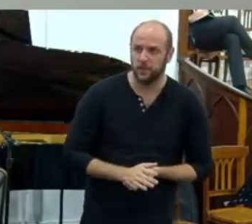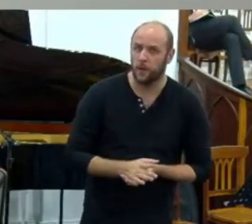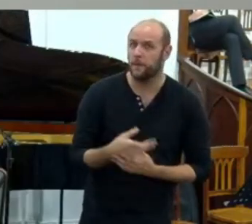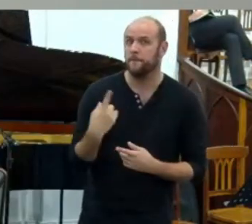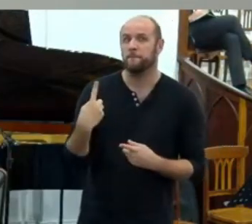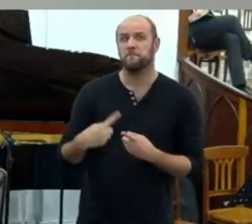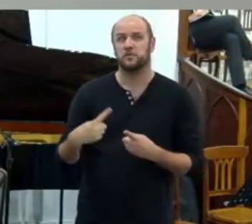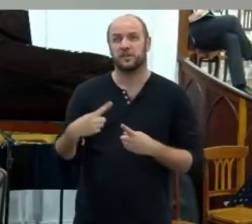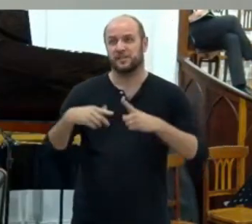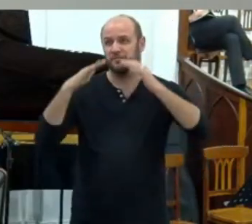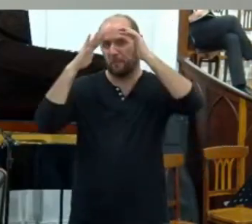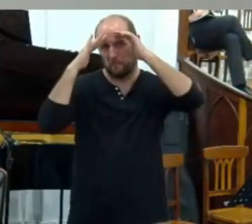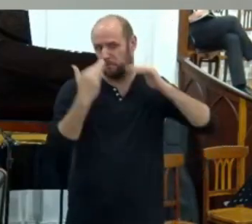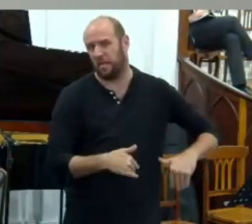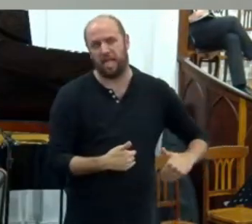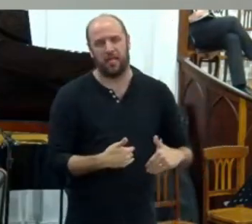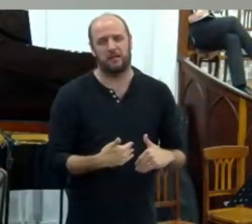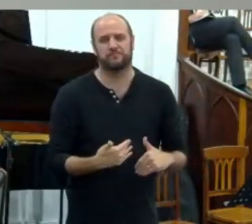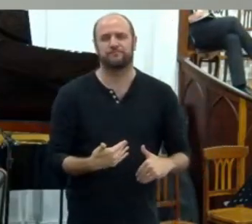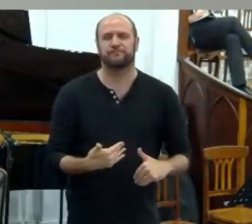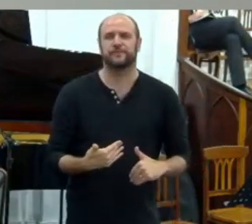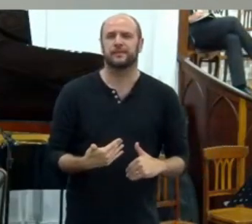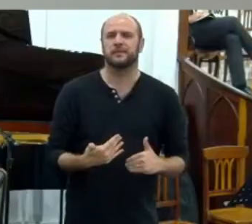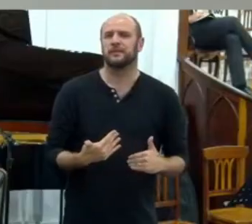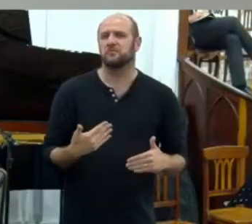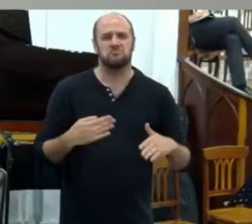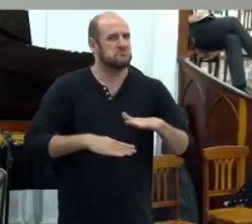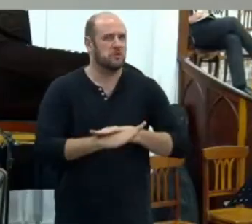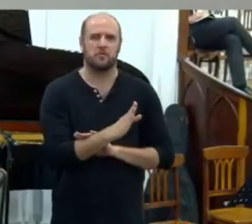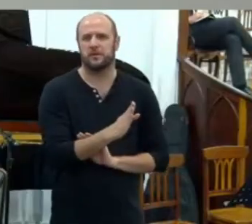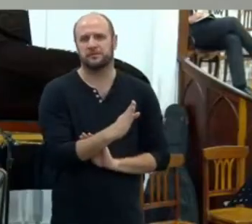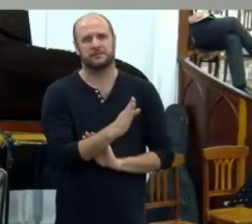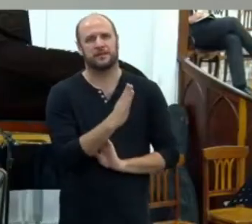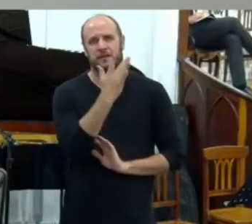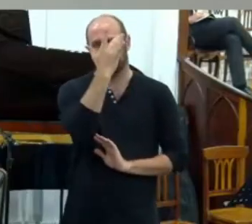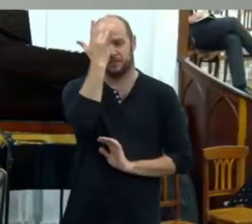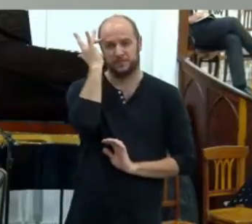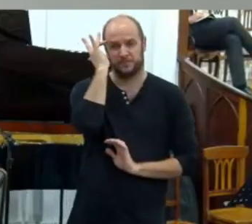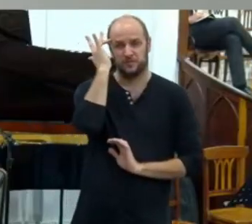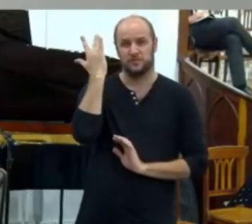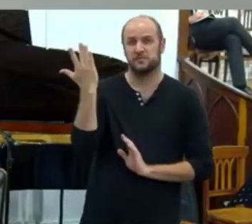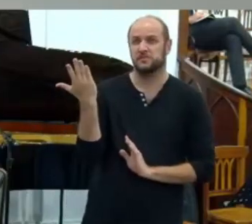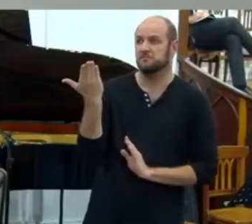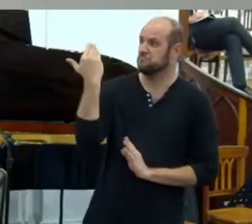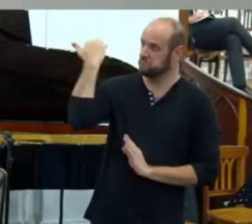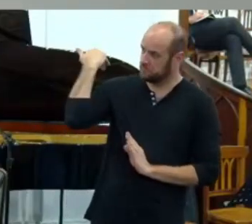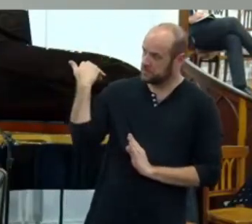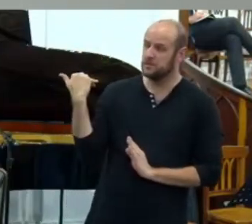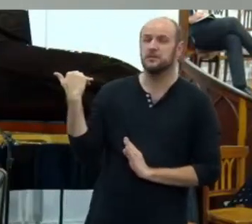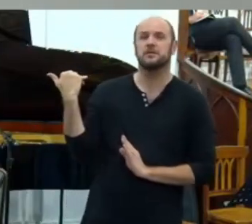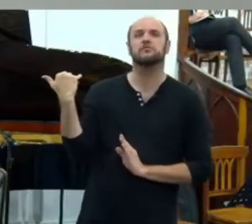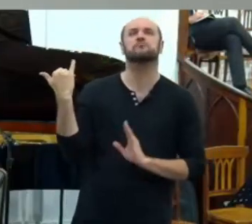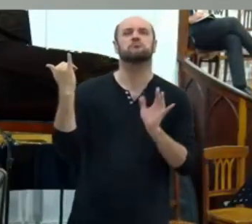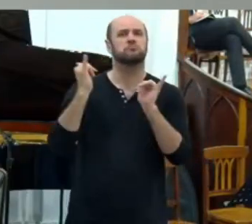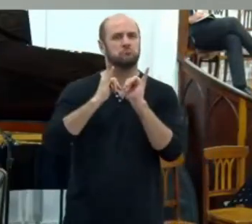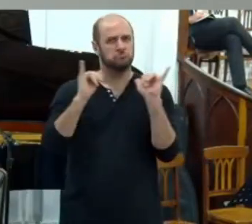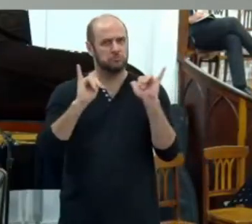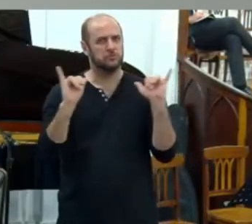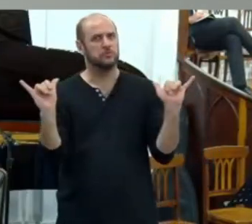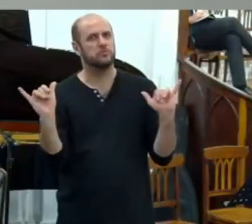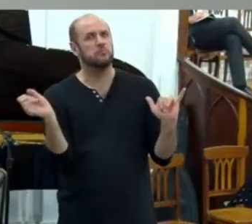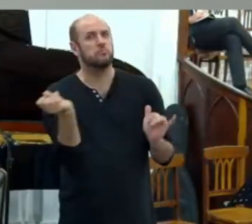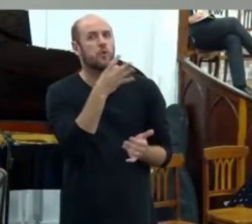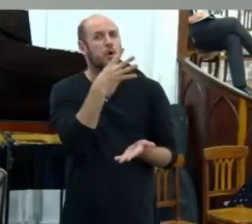da desobediência não entraram aqueles aos quais anteriormente foram anunciadas as